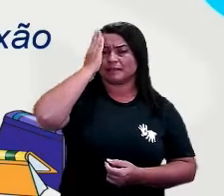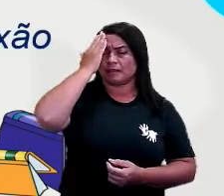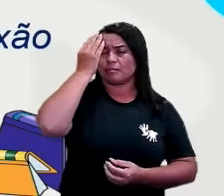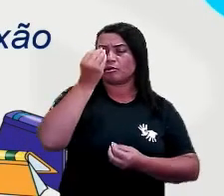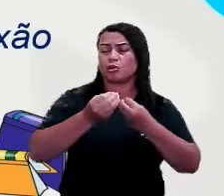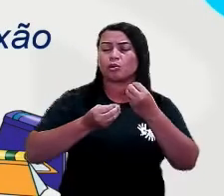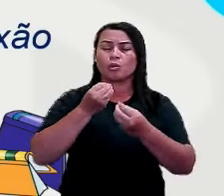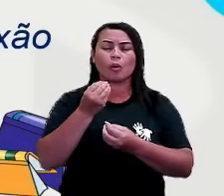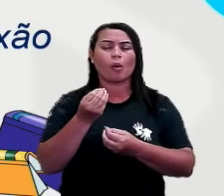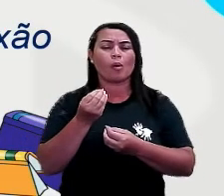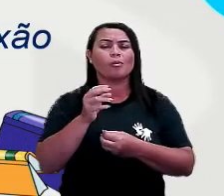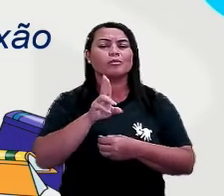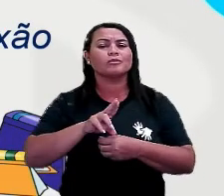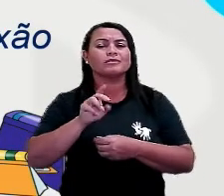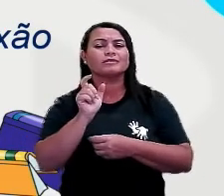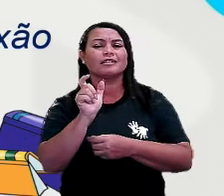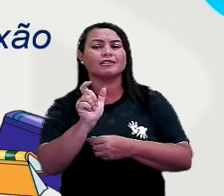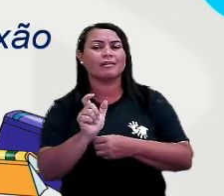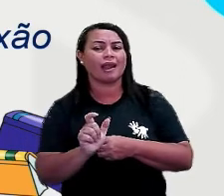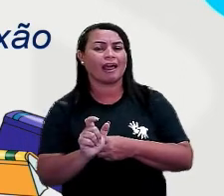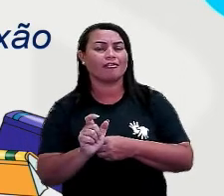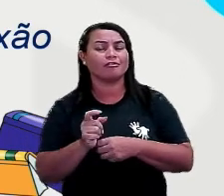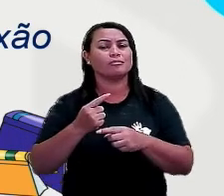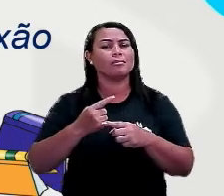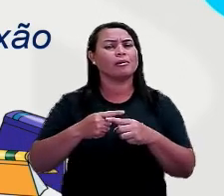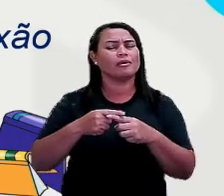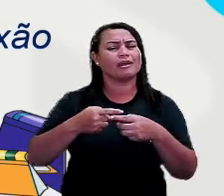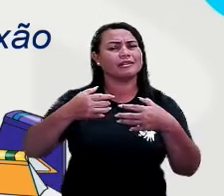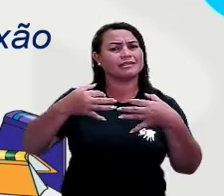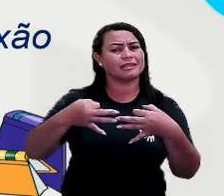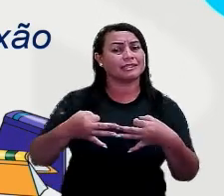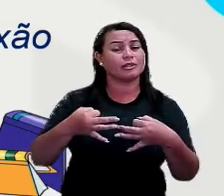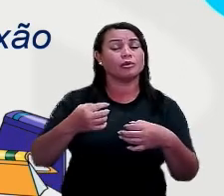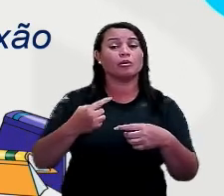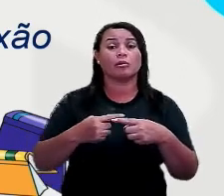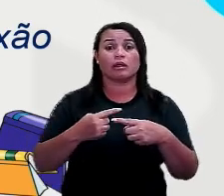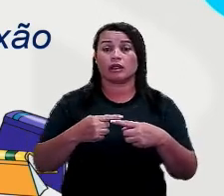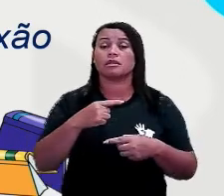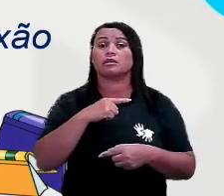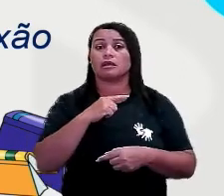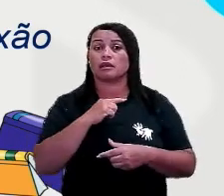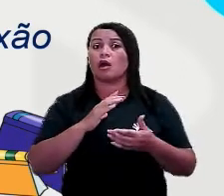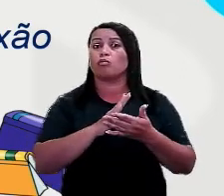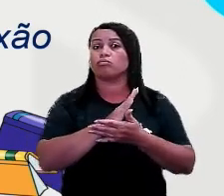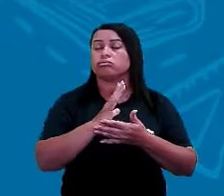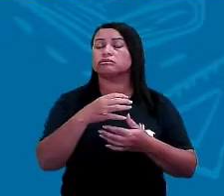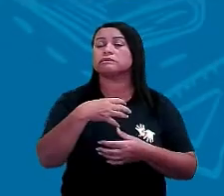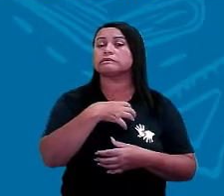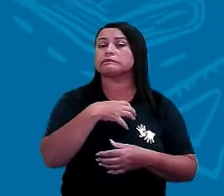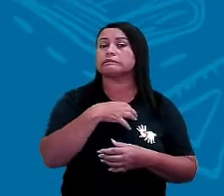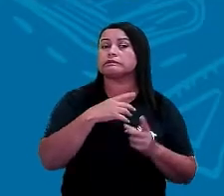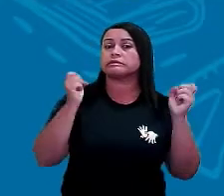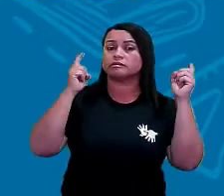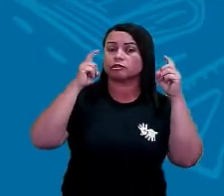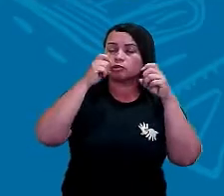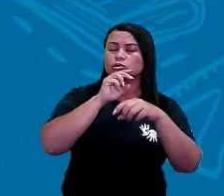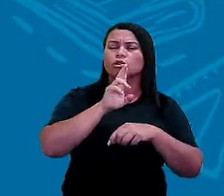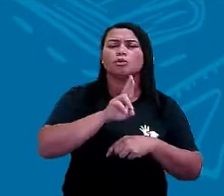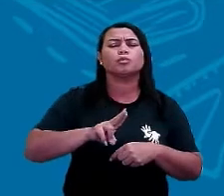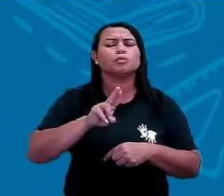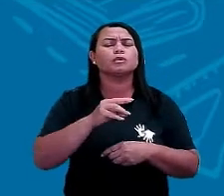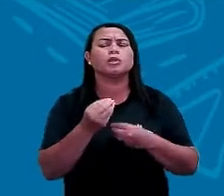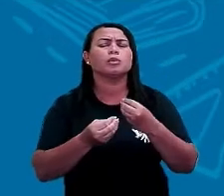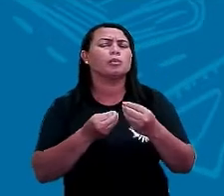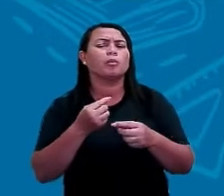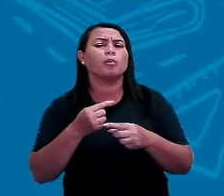os porquês direitinho, né? Então aí há uma dificuldade dos alunos em saber o uso correto, qual porquê eu uso